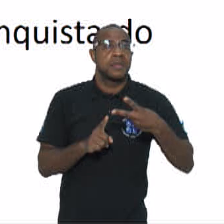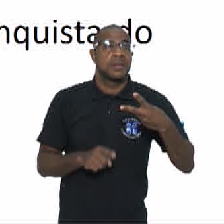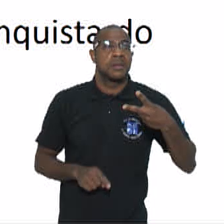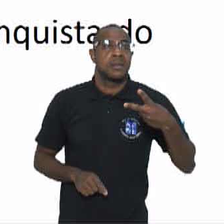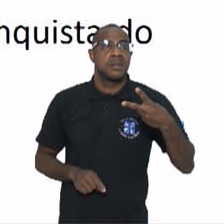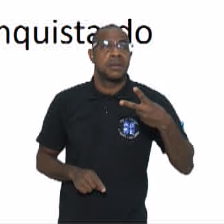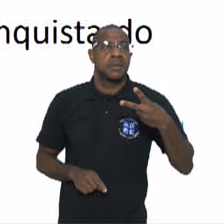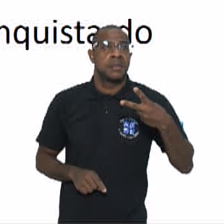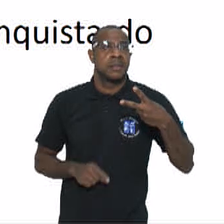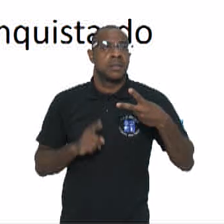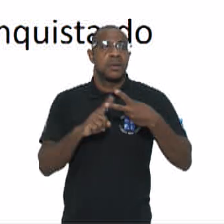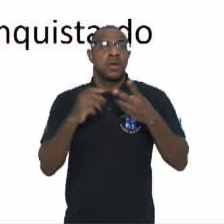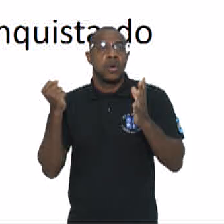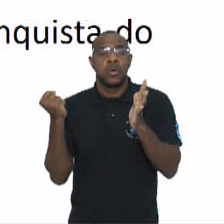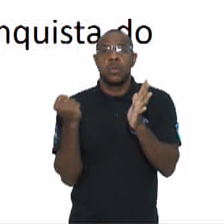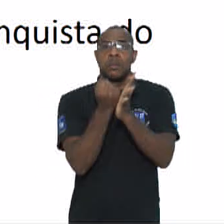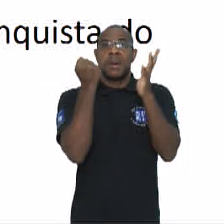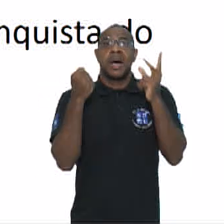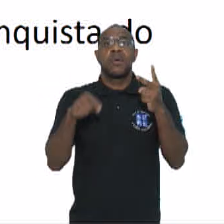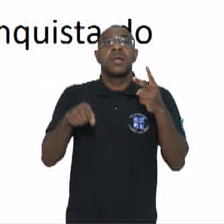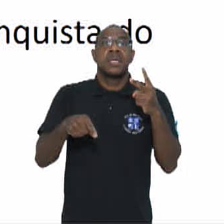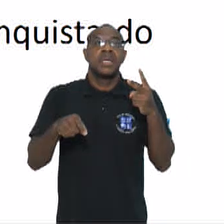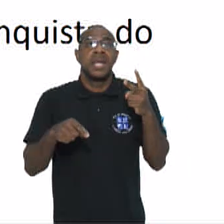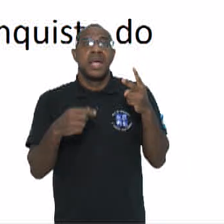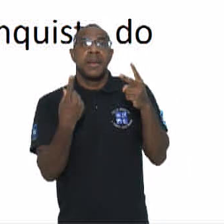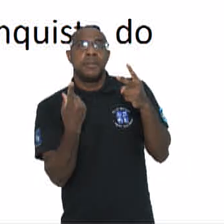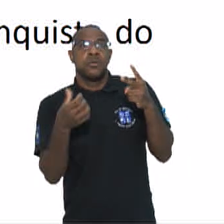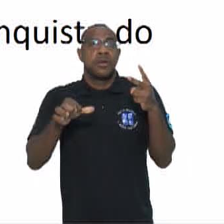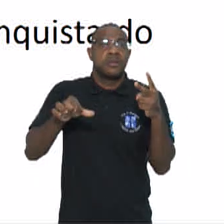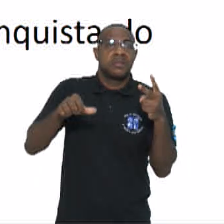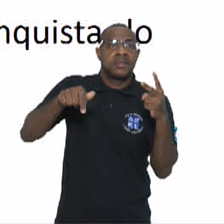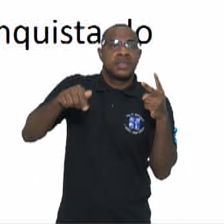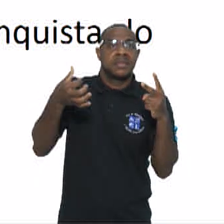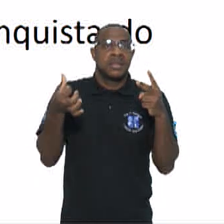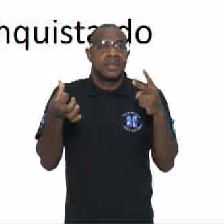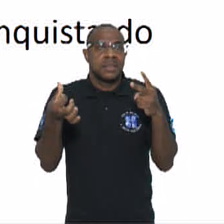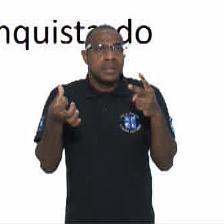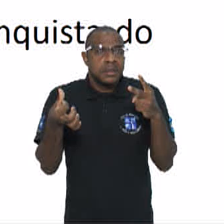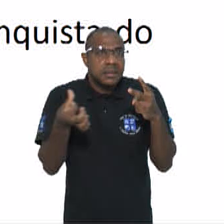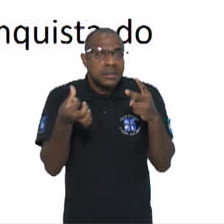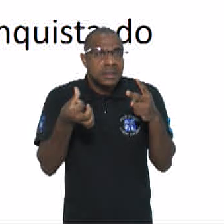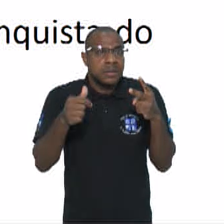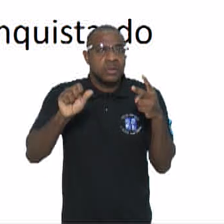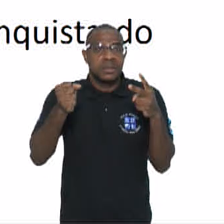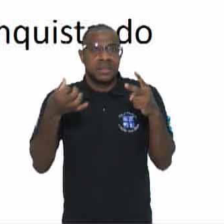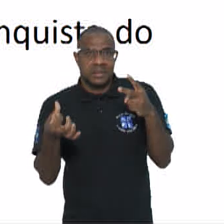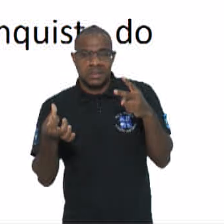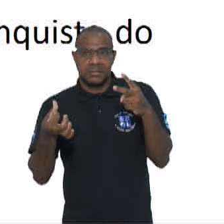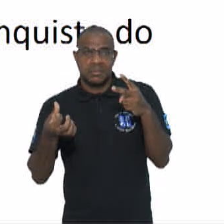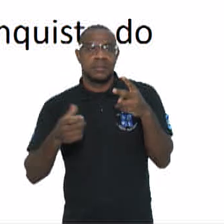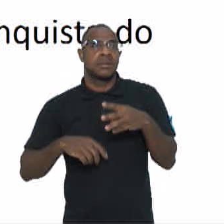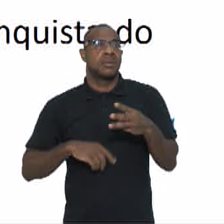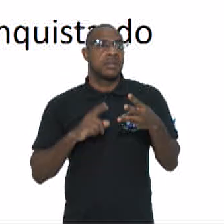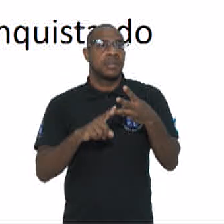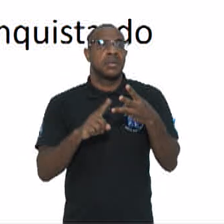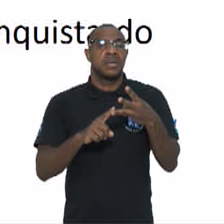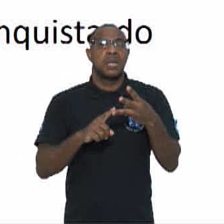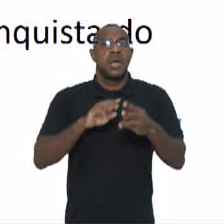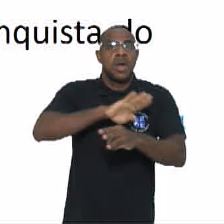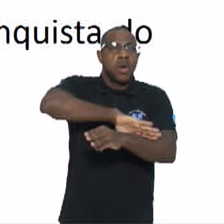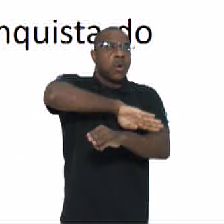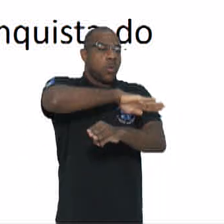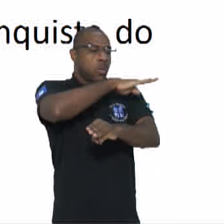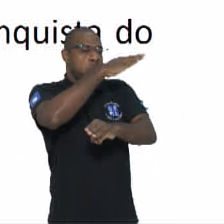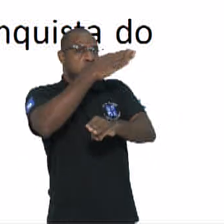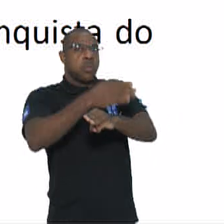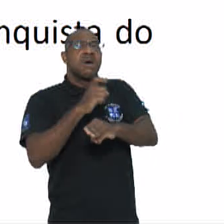início do montanhismo se dá em 1786 na conquista do Mont Blanc nos Alpes. C, o Monte Everest foi conquistado pela